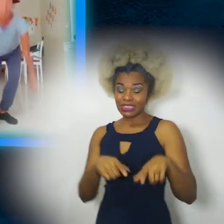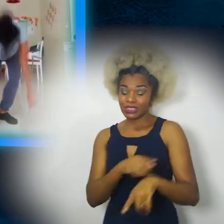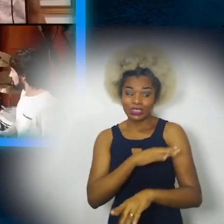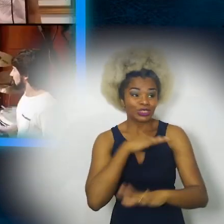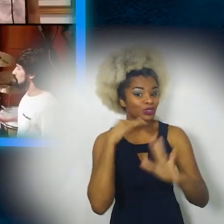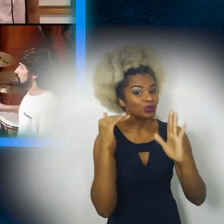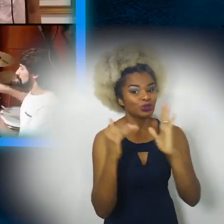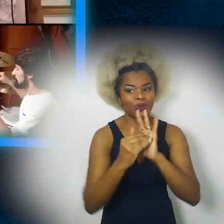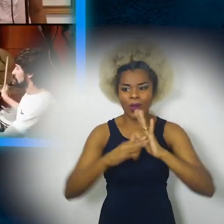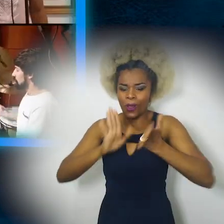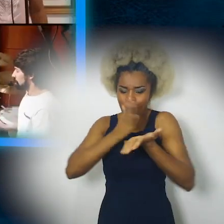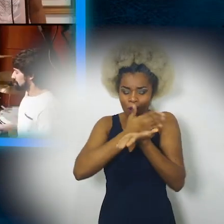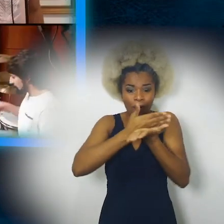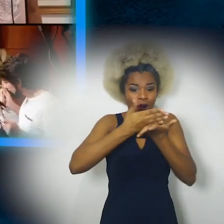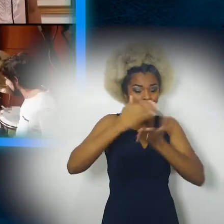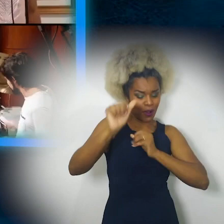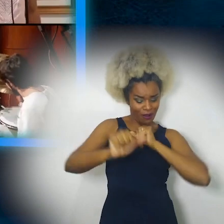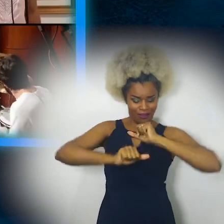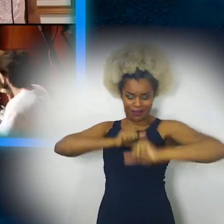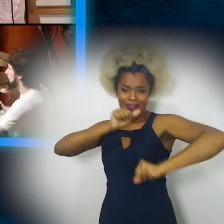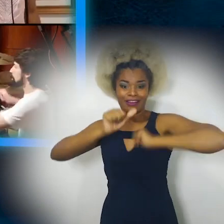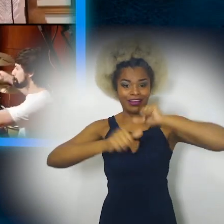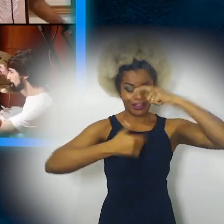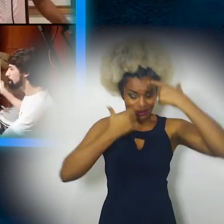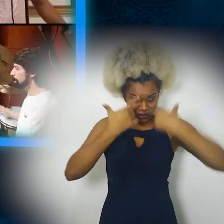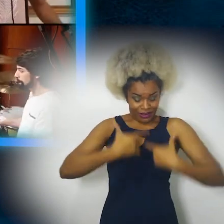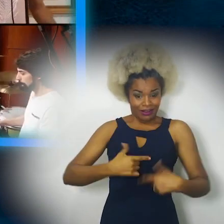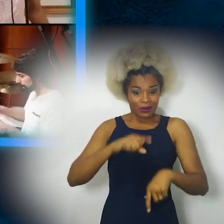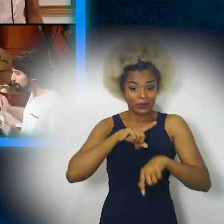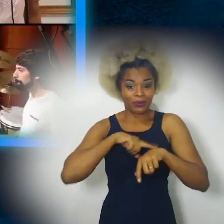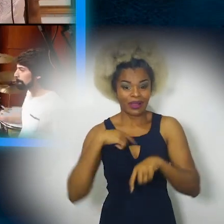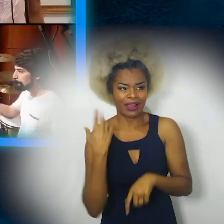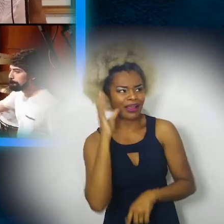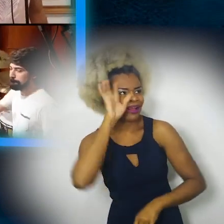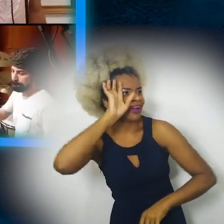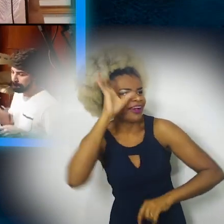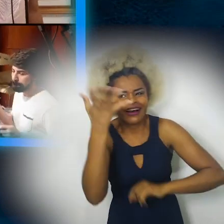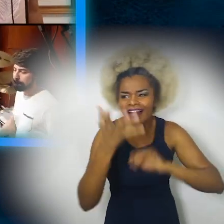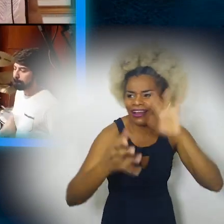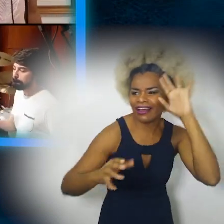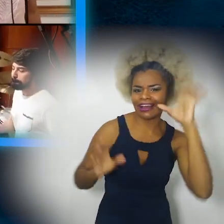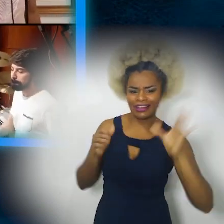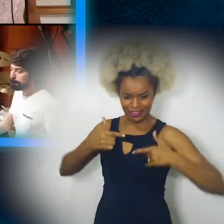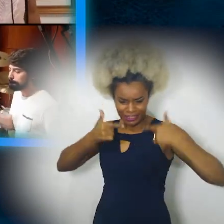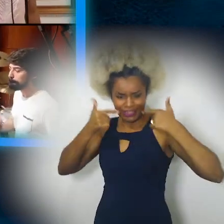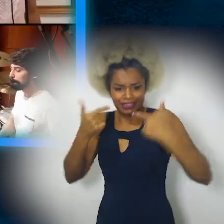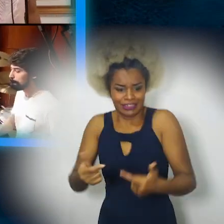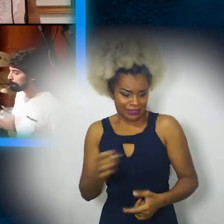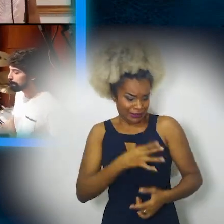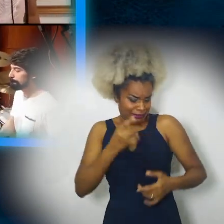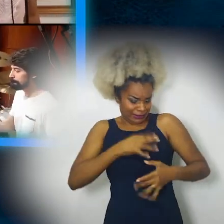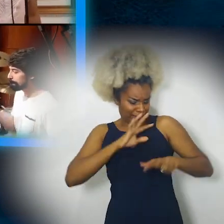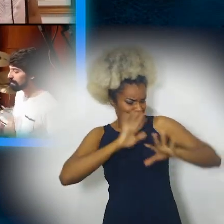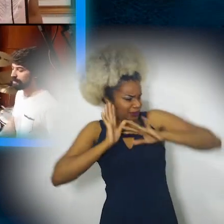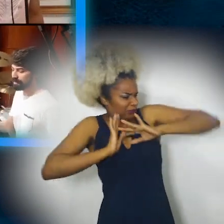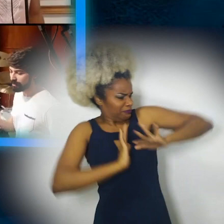pensamos. E tudo começa a mudar quando decidimos enfrentar